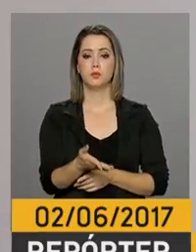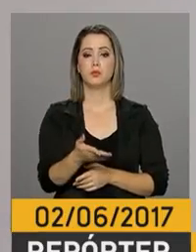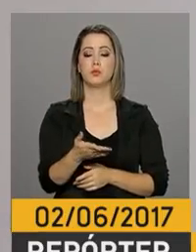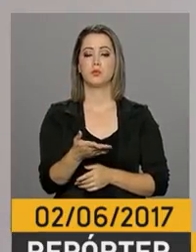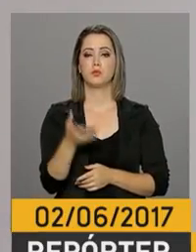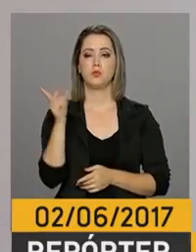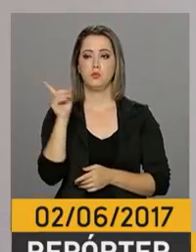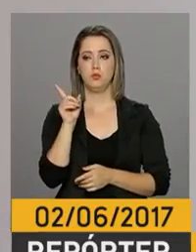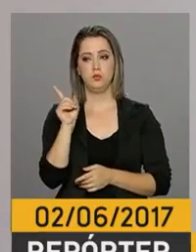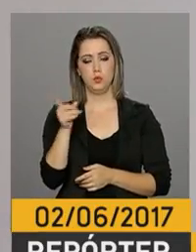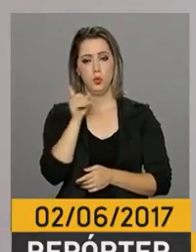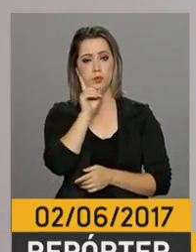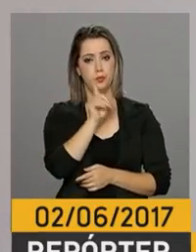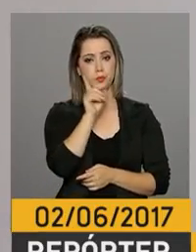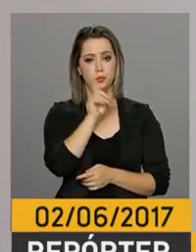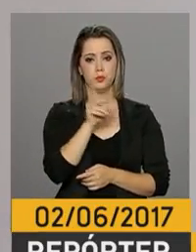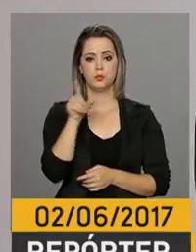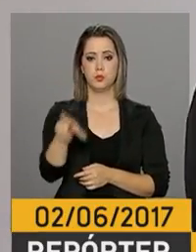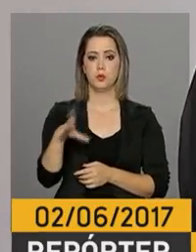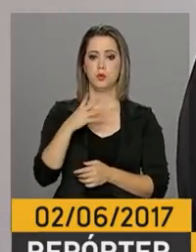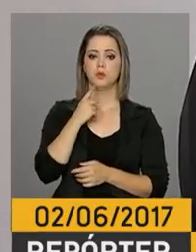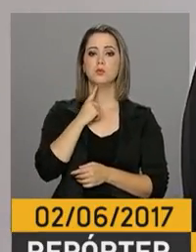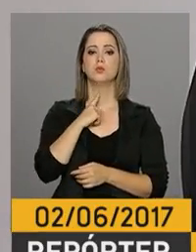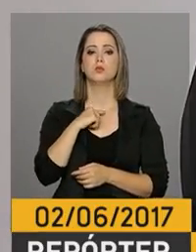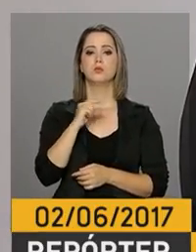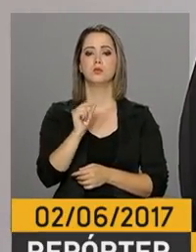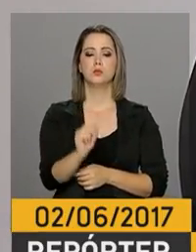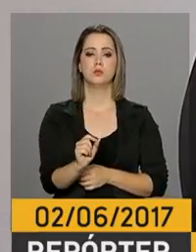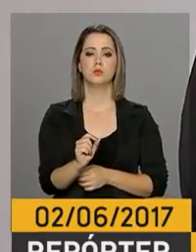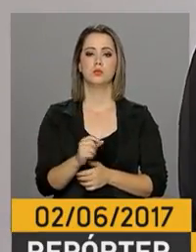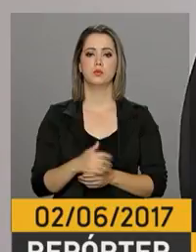unidos por sua vontade por sua deliberação